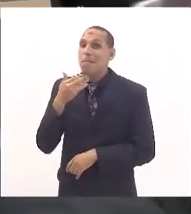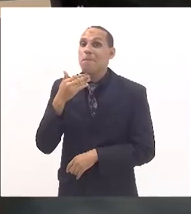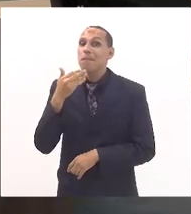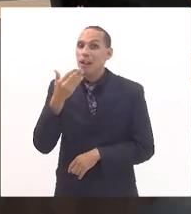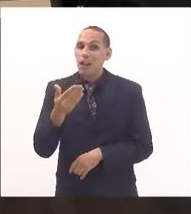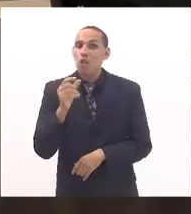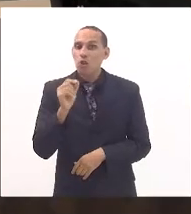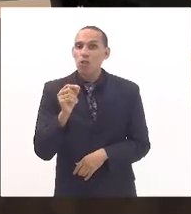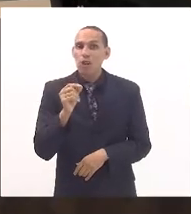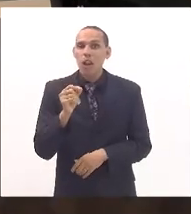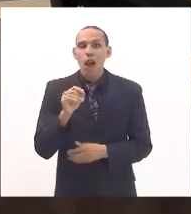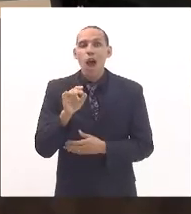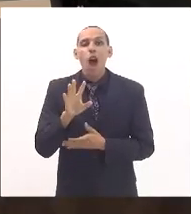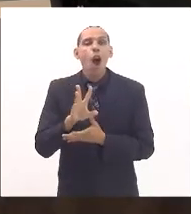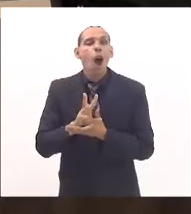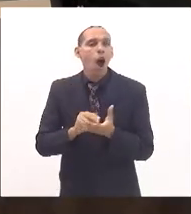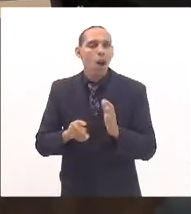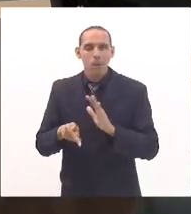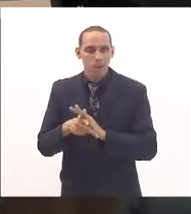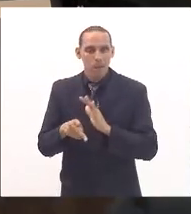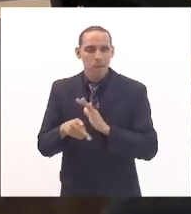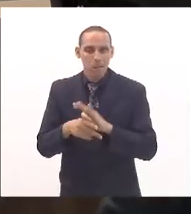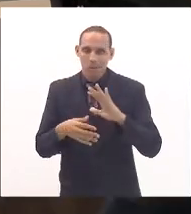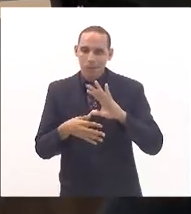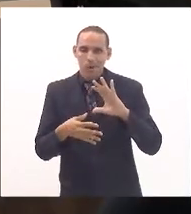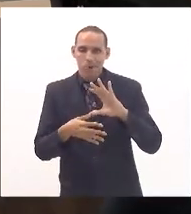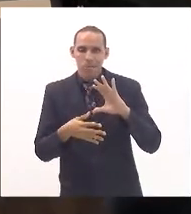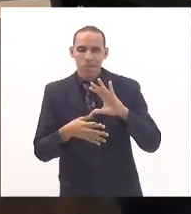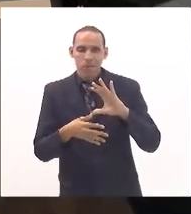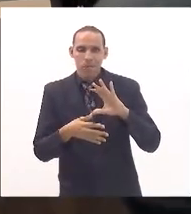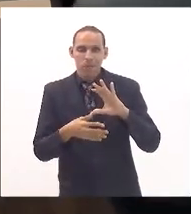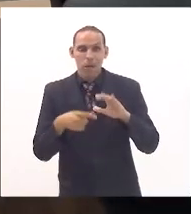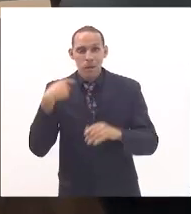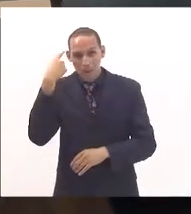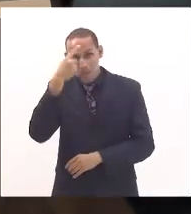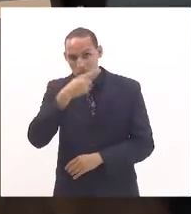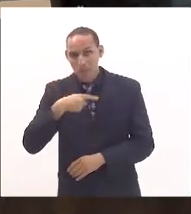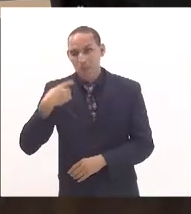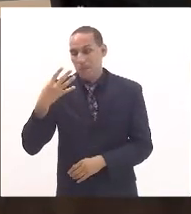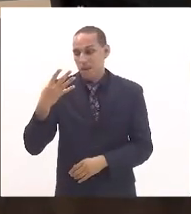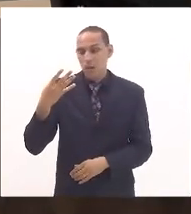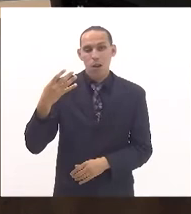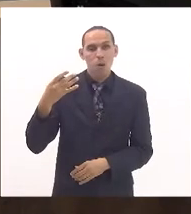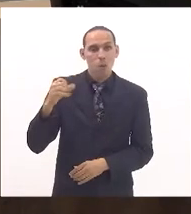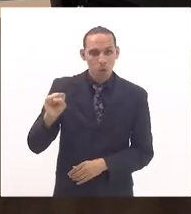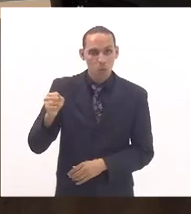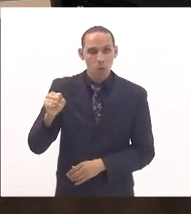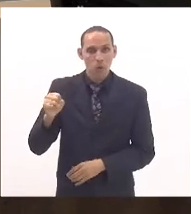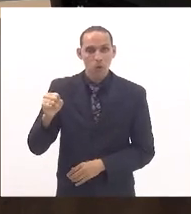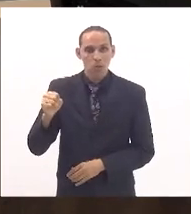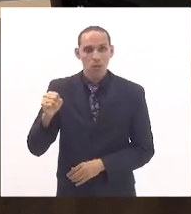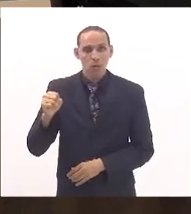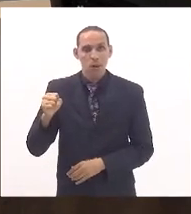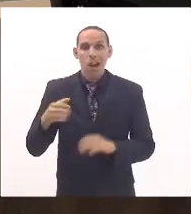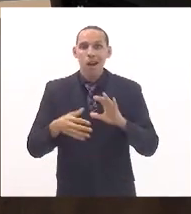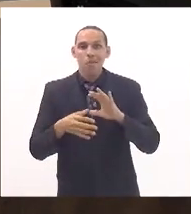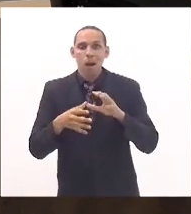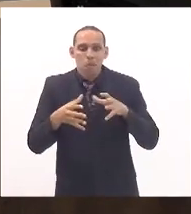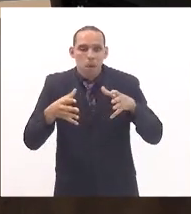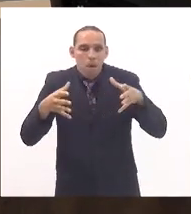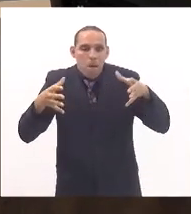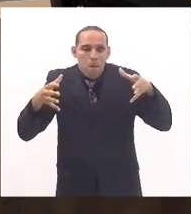a cópia do mapa. E, em 48 horas, o mapa triplicou de